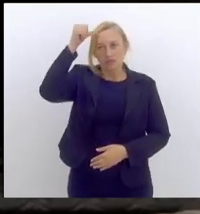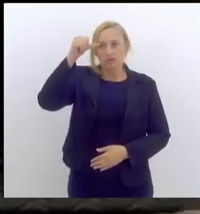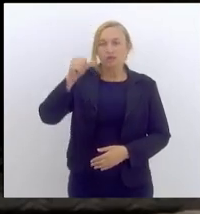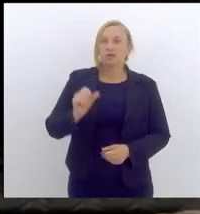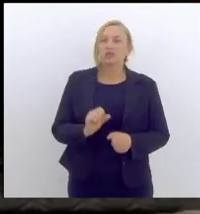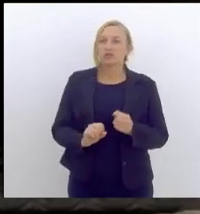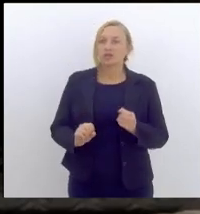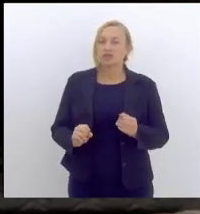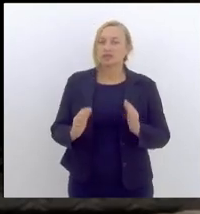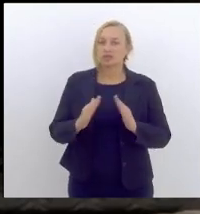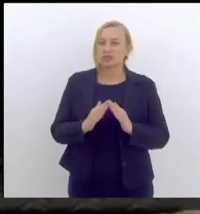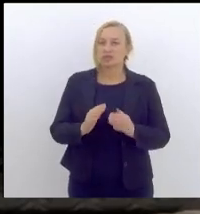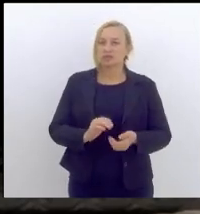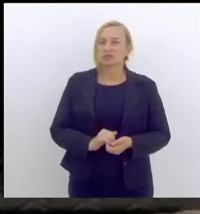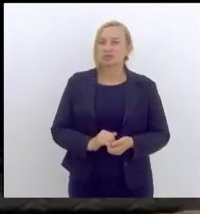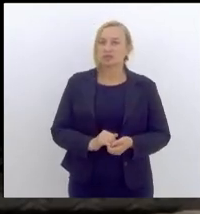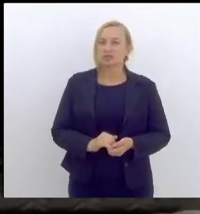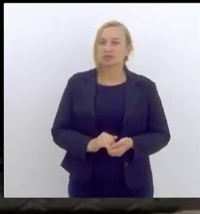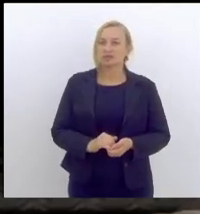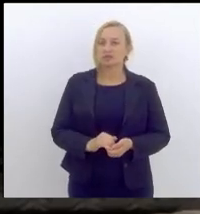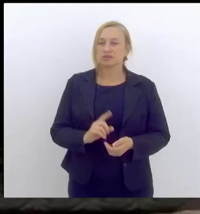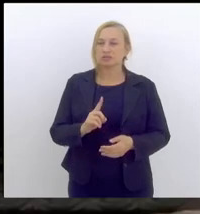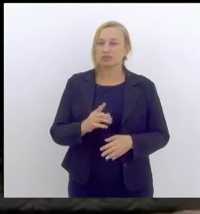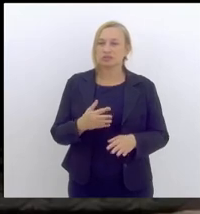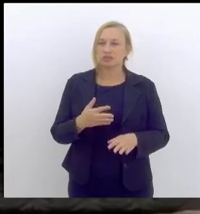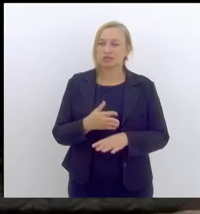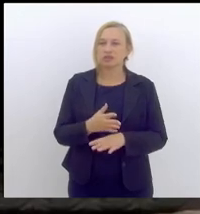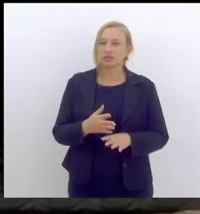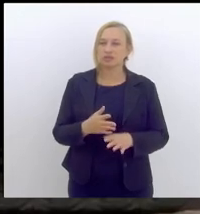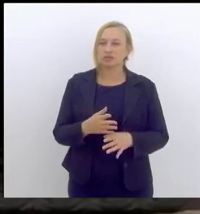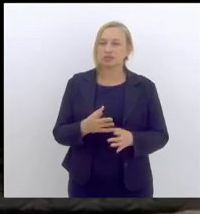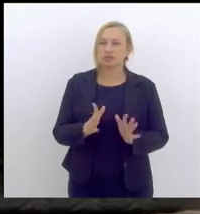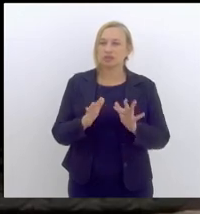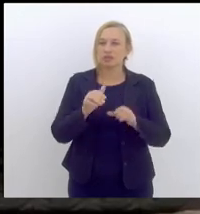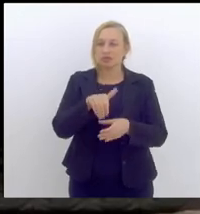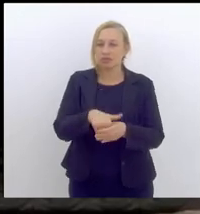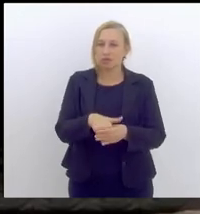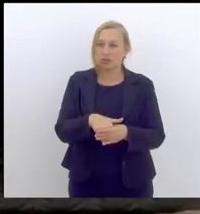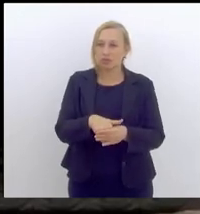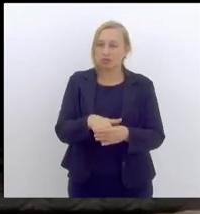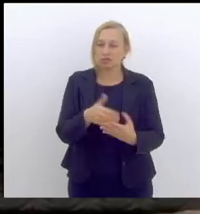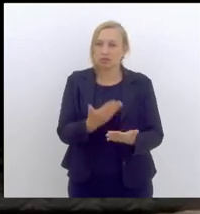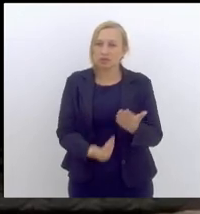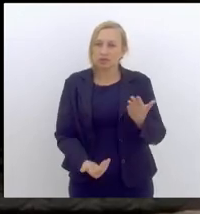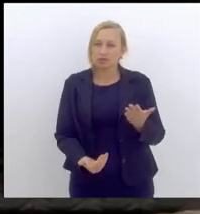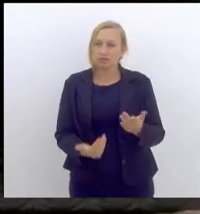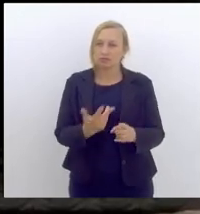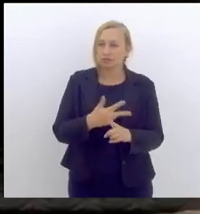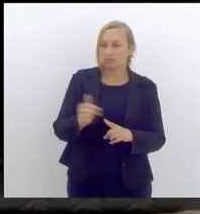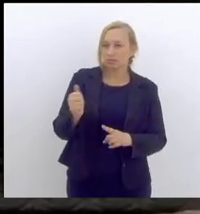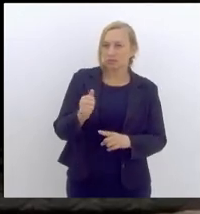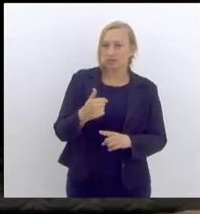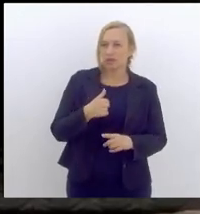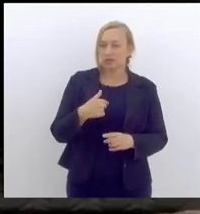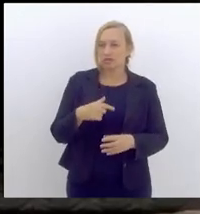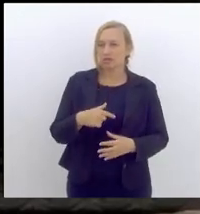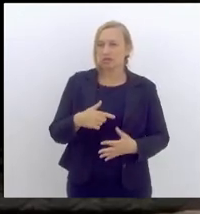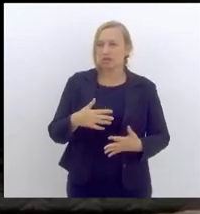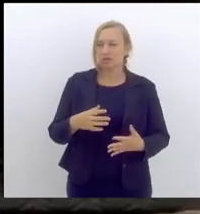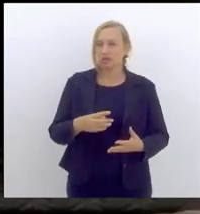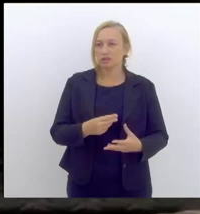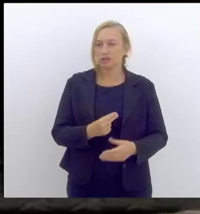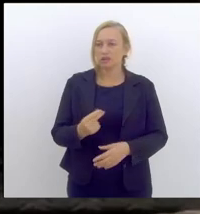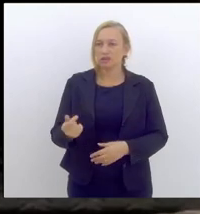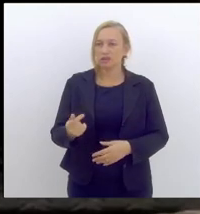nessa casa. Porque não chegamos ao debate final, ao voto de ganhador e perdedor. Eu saio com a alma lavada e